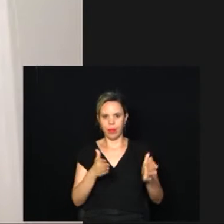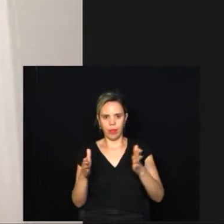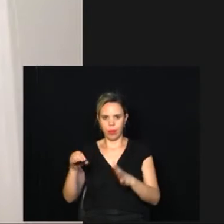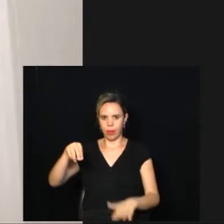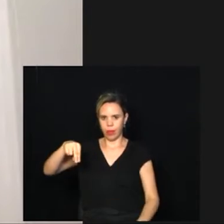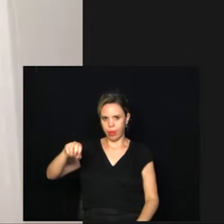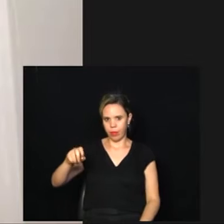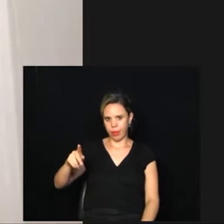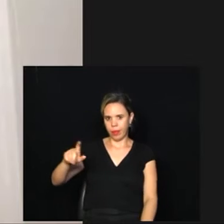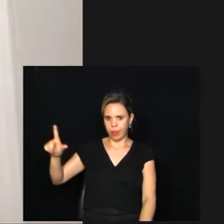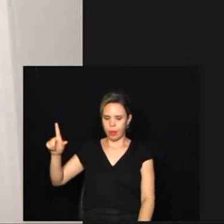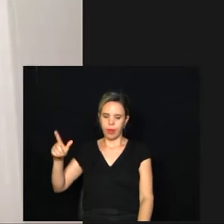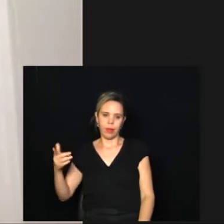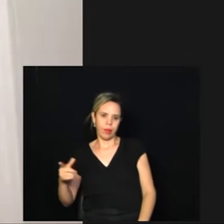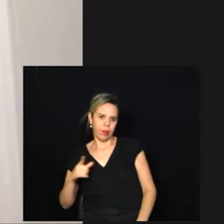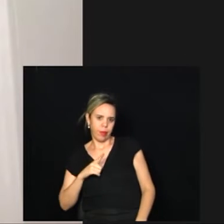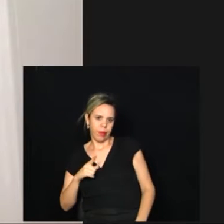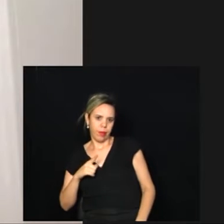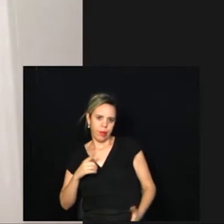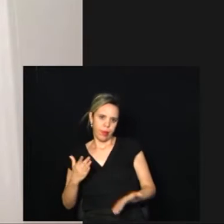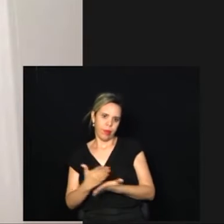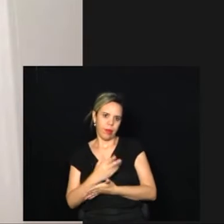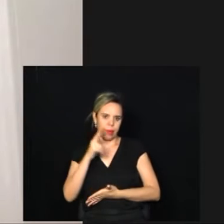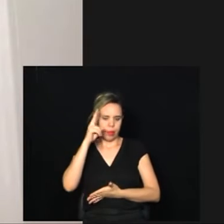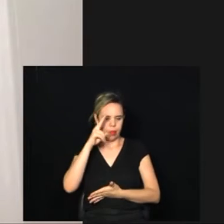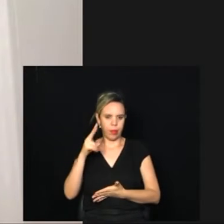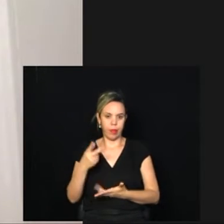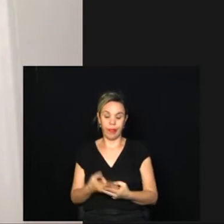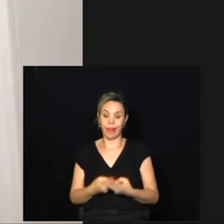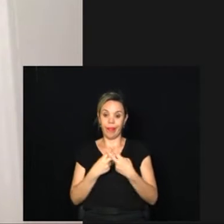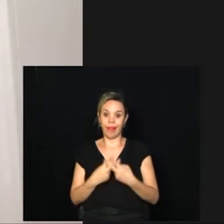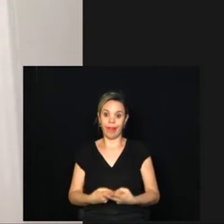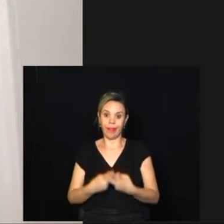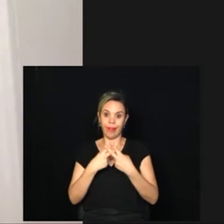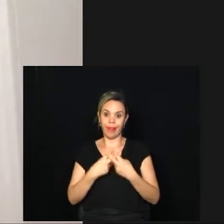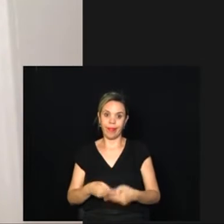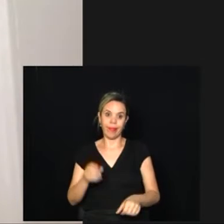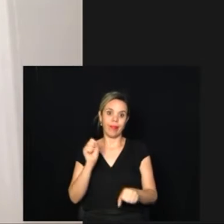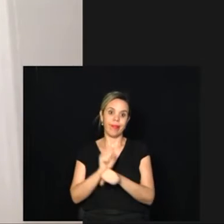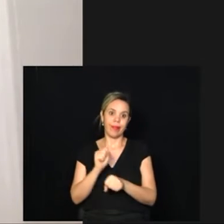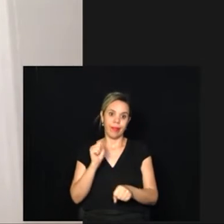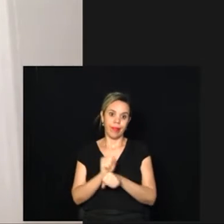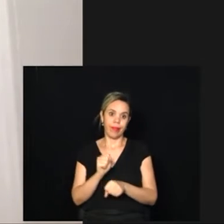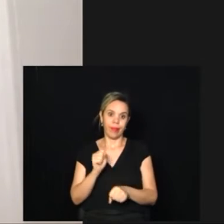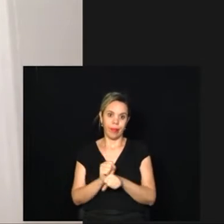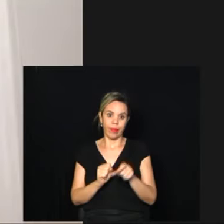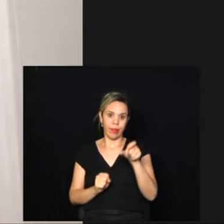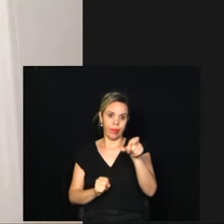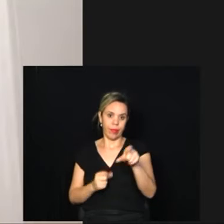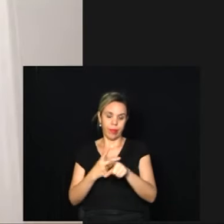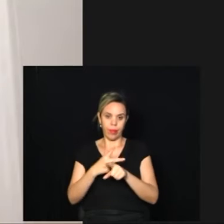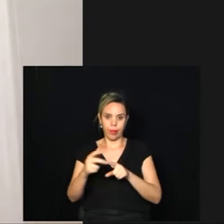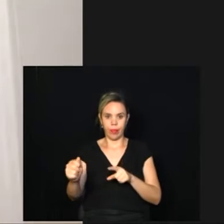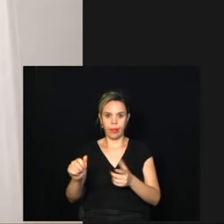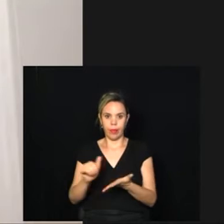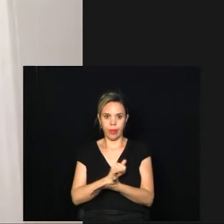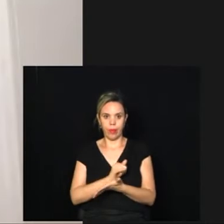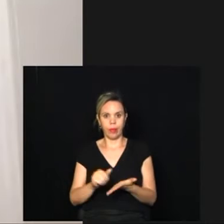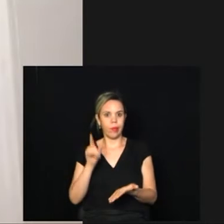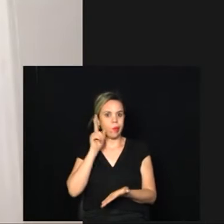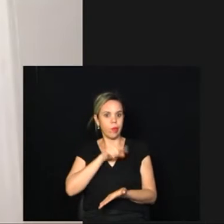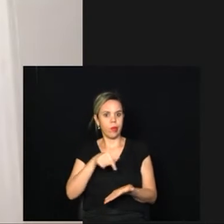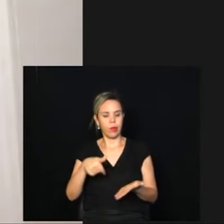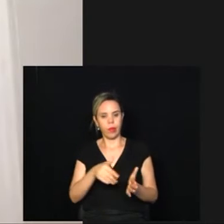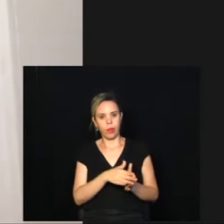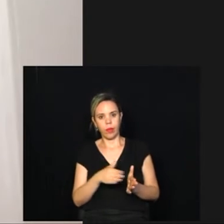aventura. É um livro que tem história de paciência, porque eu fiquei aguardando o Green Card, tão famoso Green Card aqui. Então,